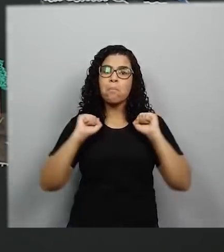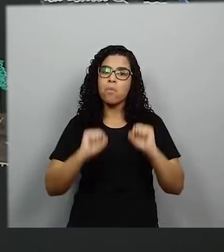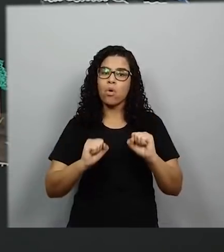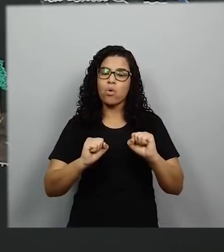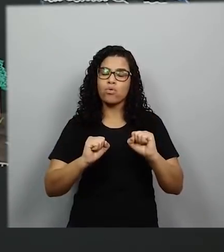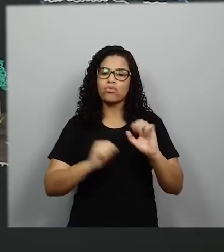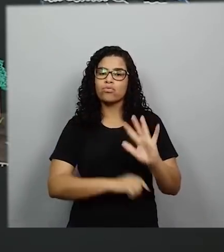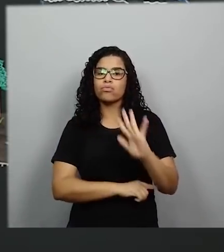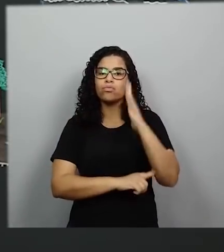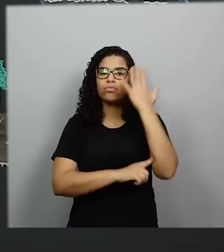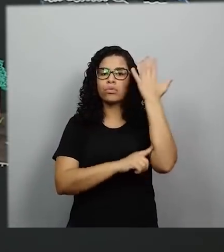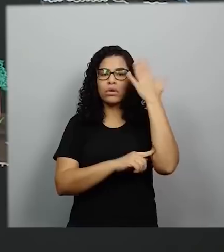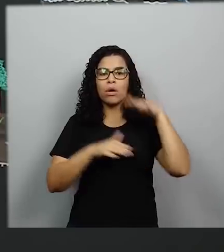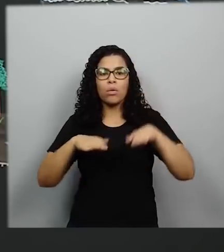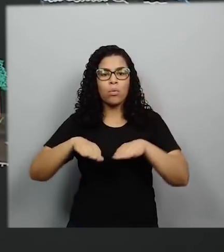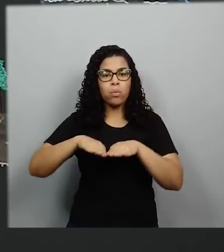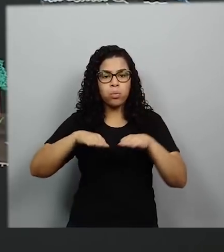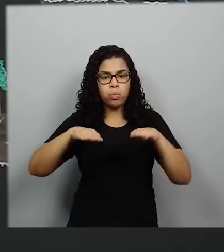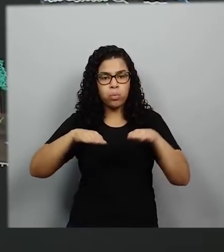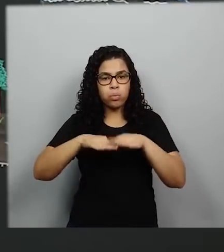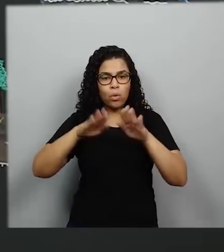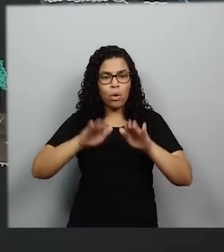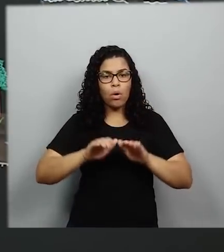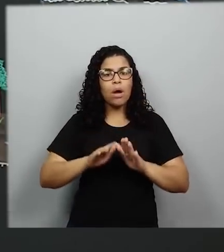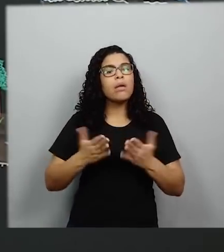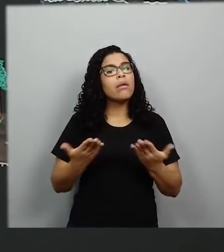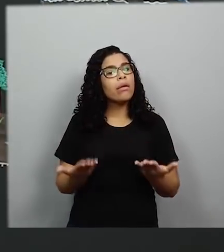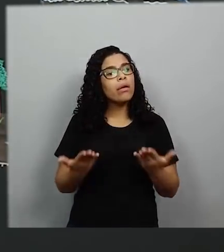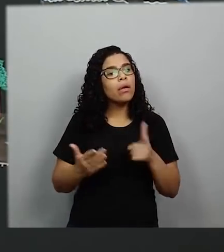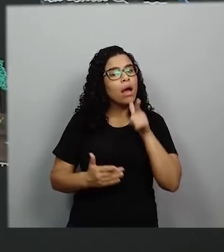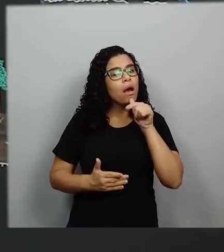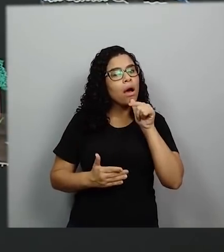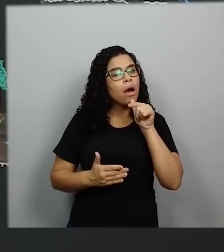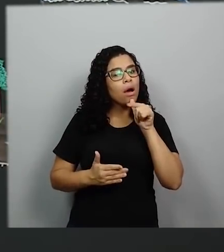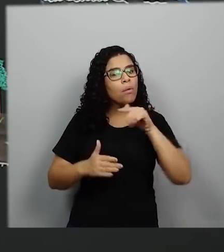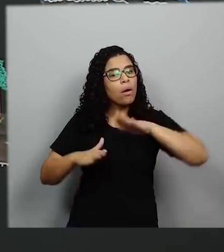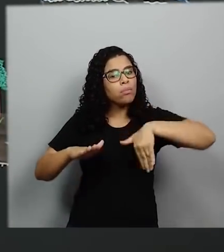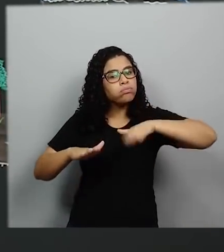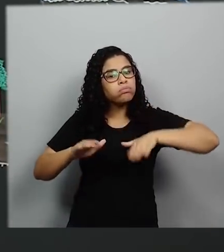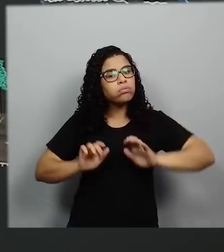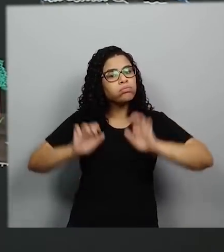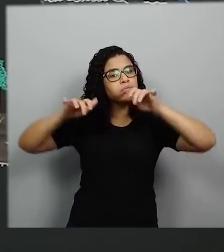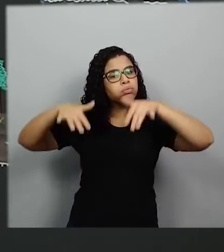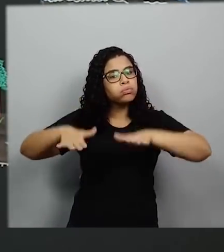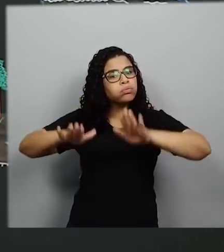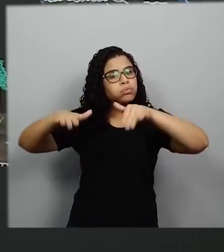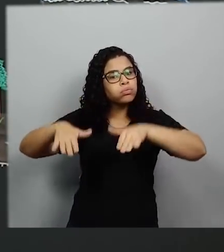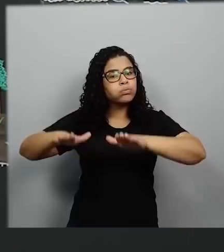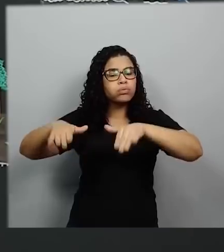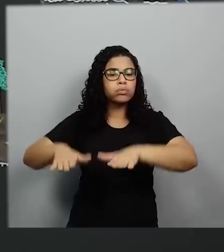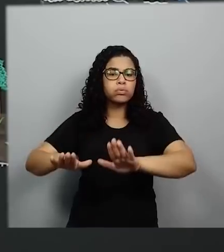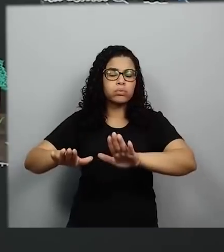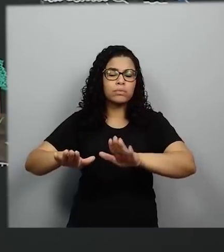provocar um deslocamento dessas ondas, que vão vir com forte impacto sobre essa costa. Maremotos, tsunamis